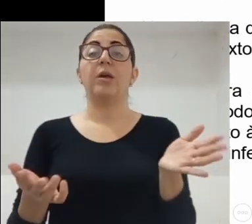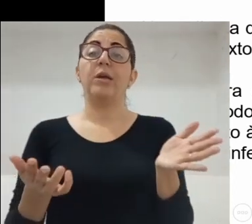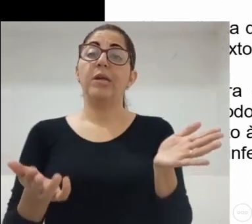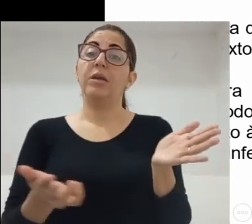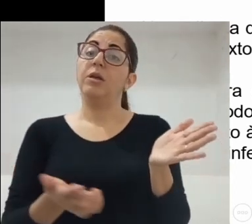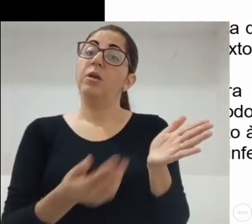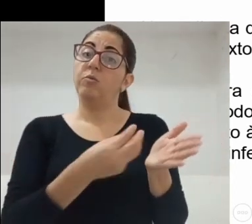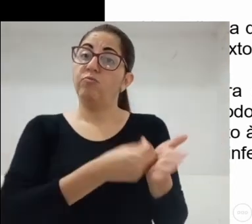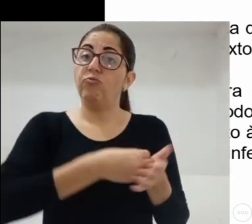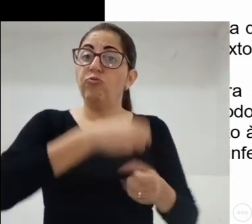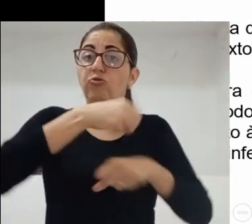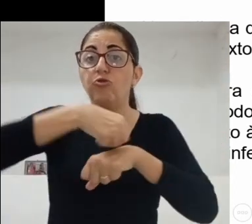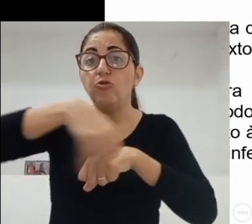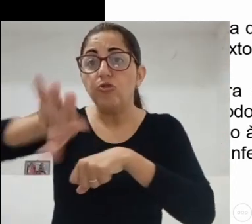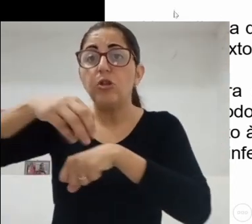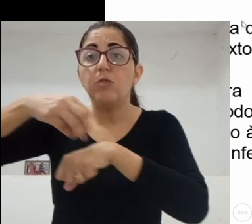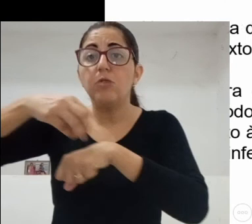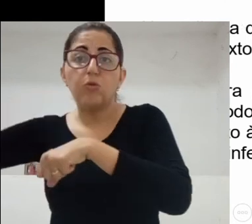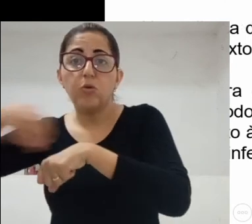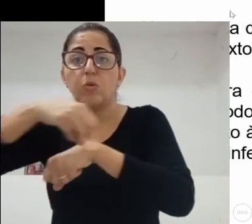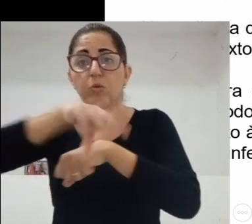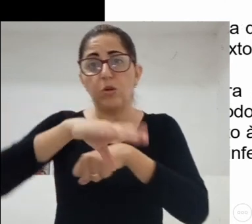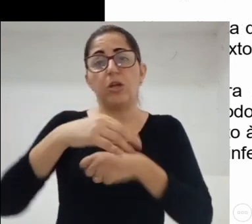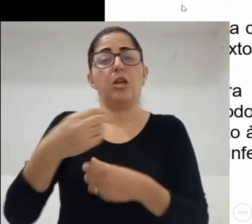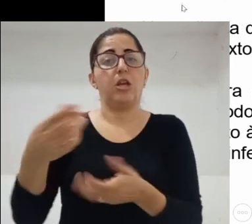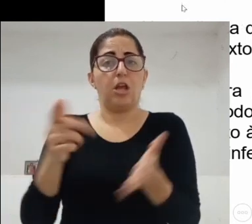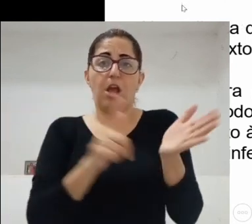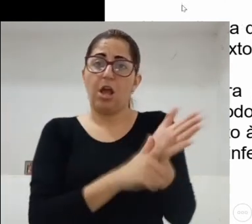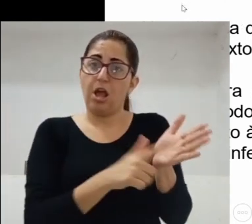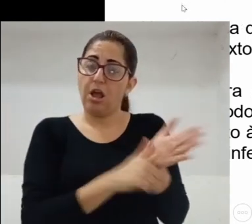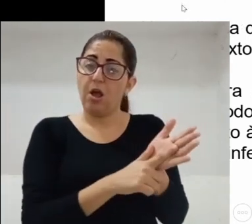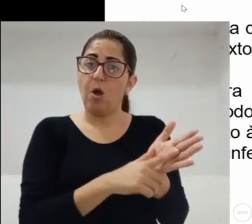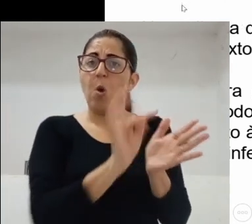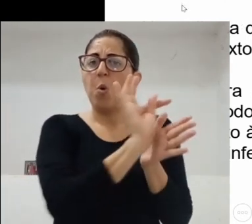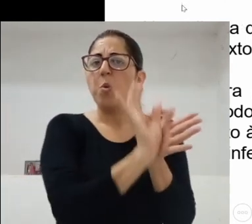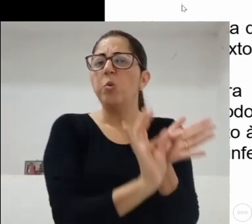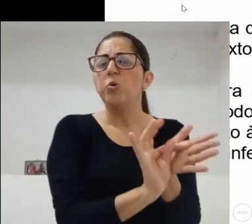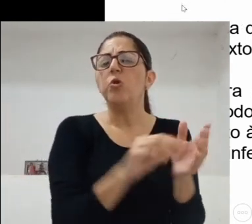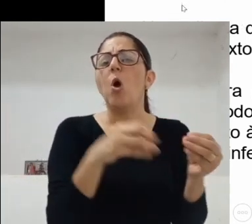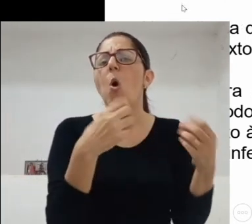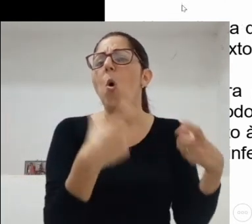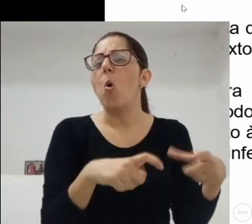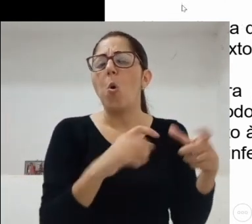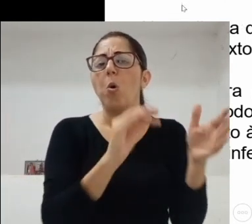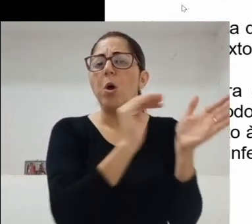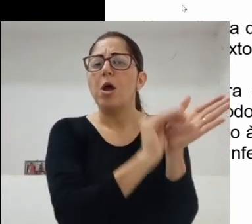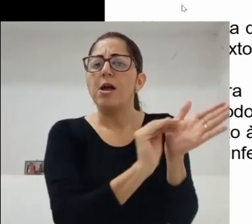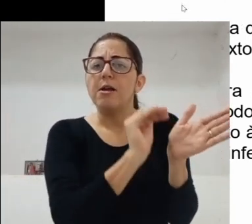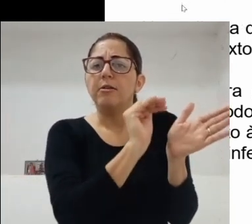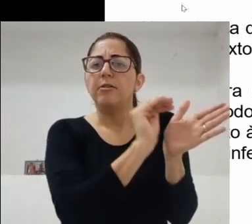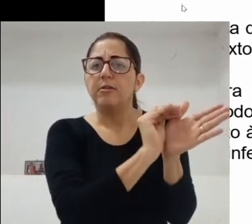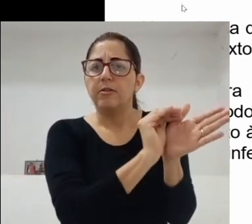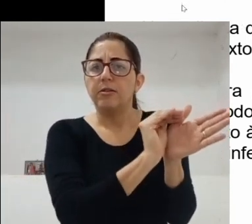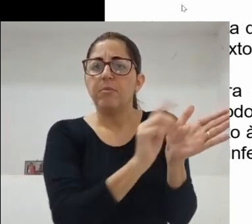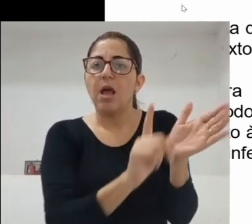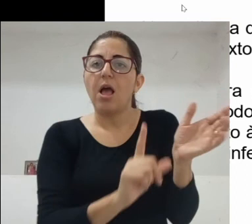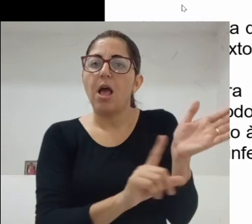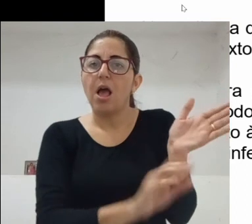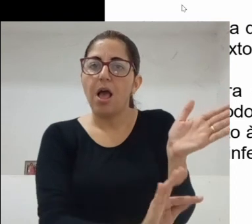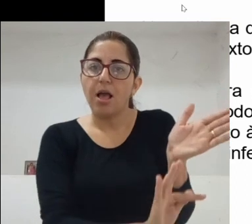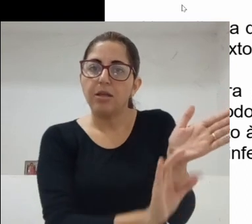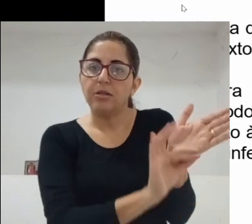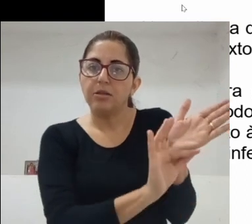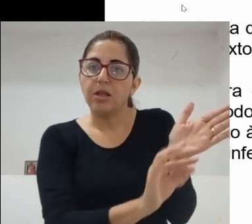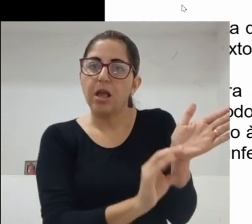Normalmente o desenho, eles vão ser distribuídos na folha de modo a ocupar toda essa área da folha. Os textos vão